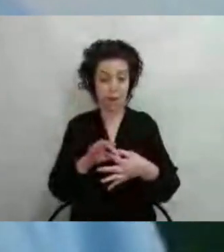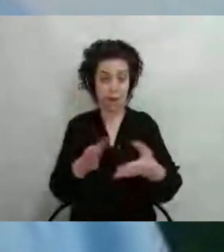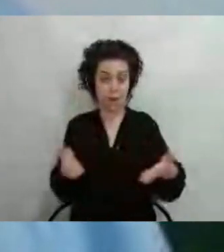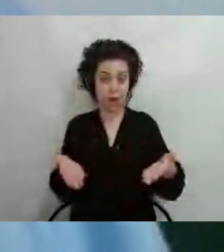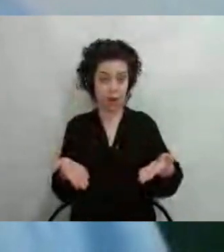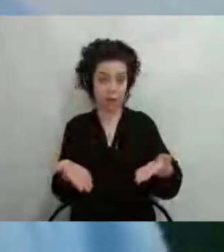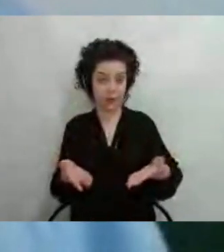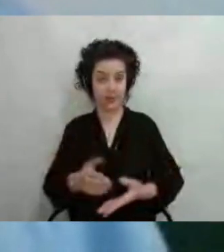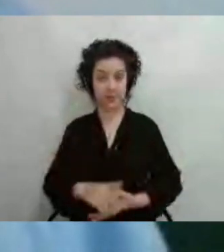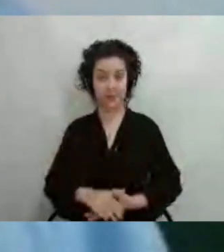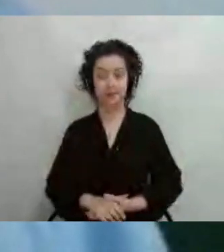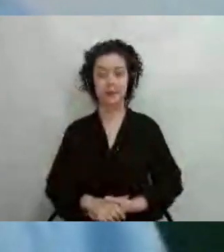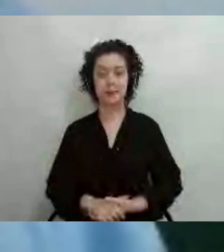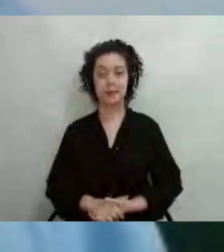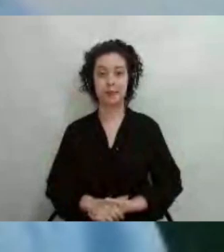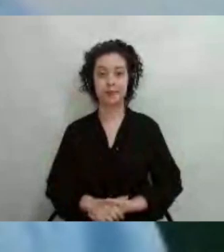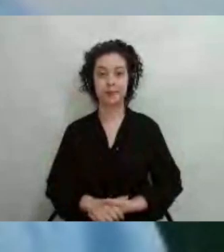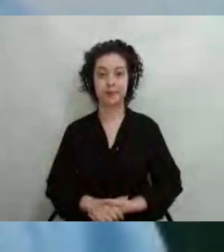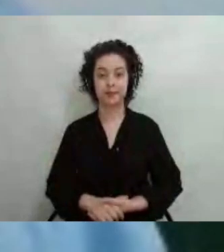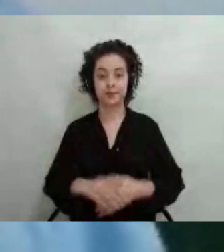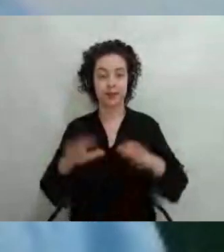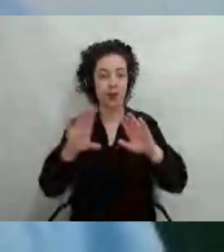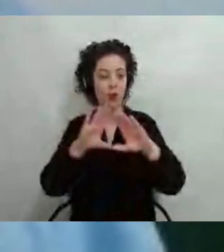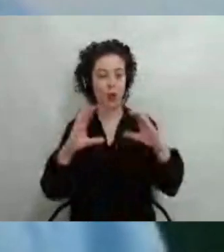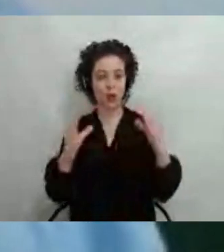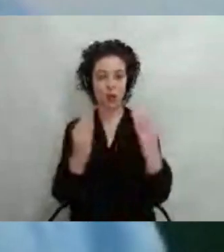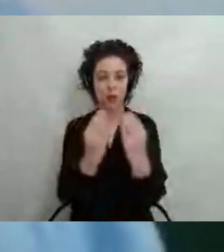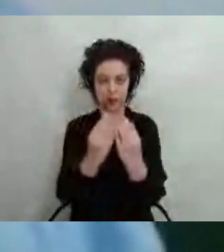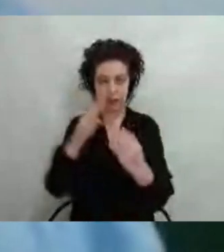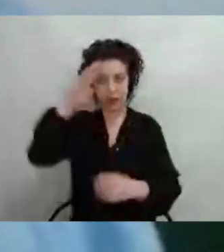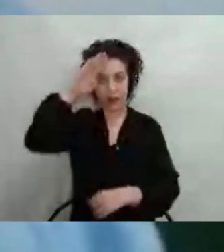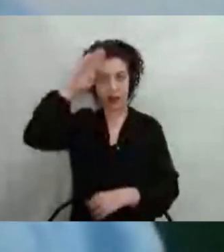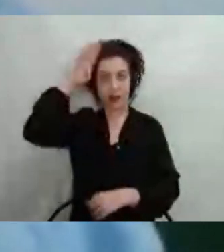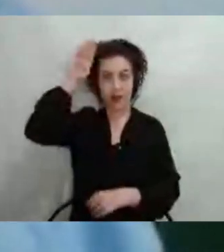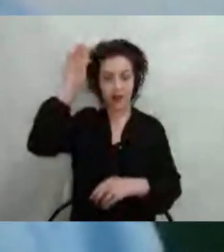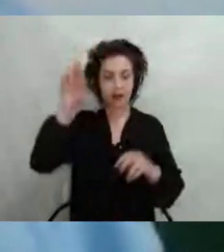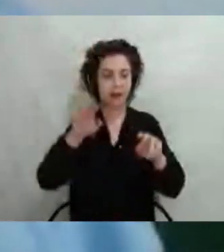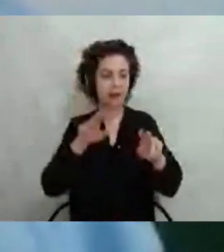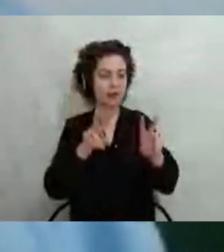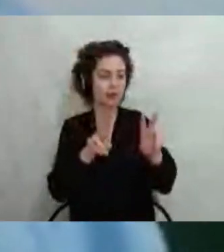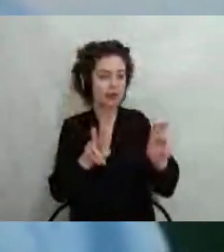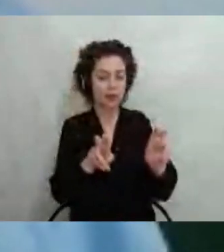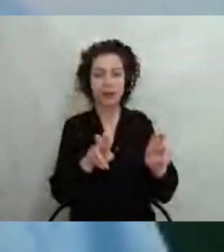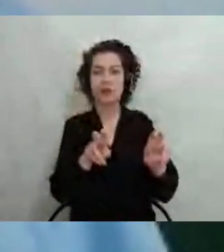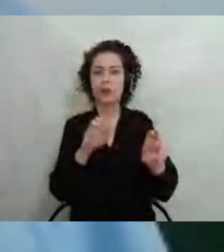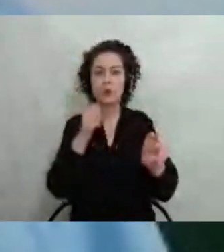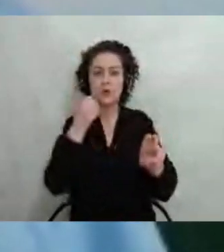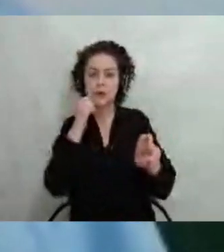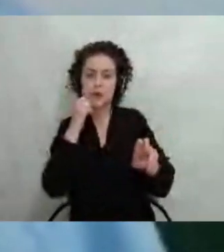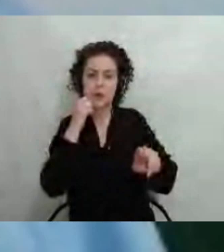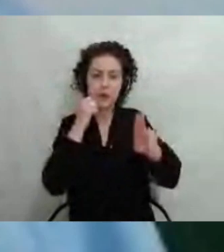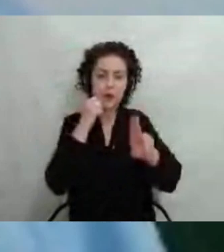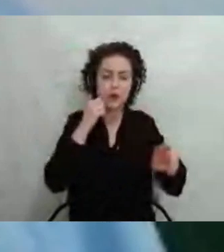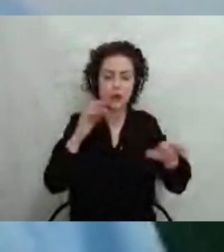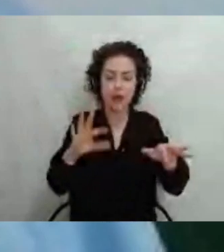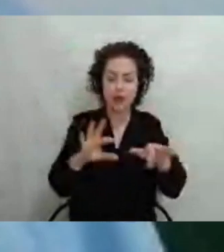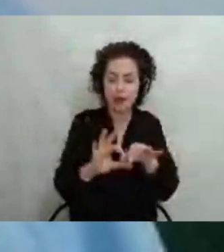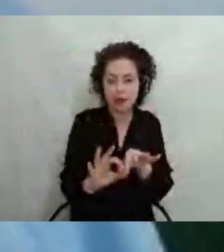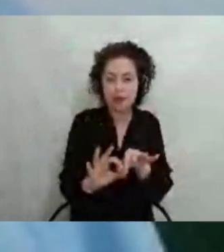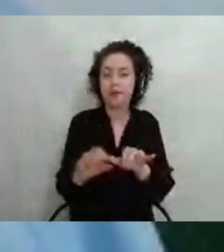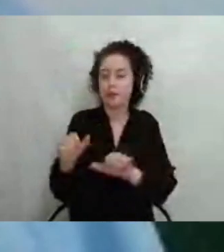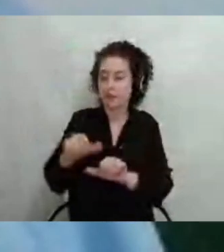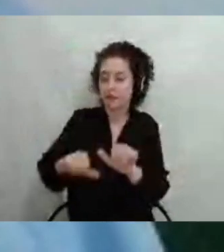atuais. Nosso congresso acadêmico tem como mote a ciência e universidade e transformações para a